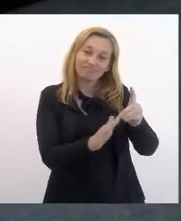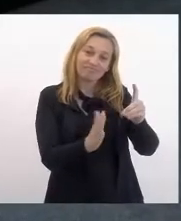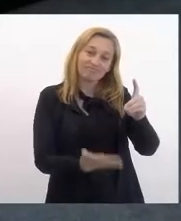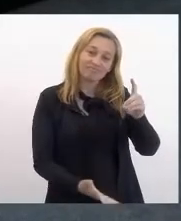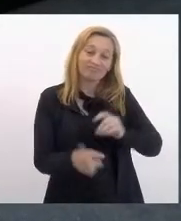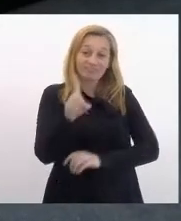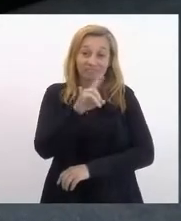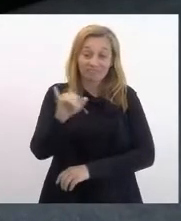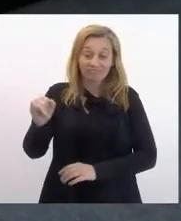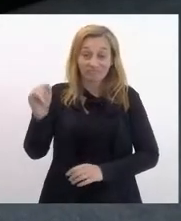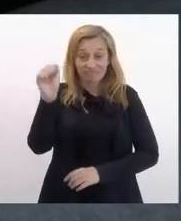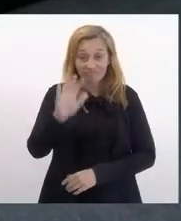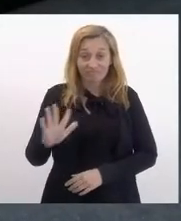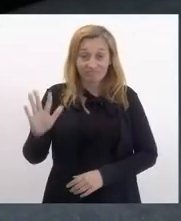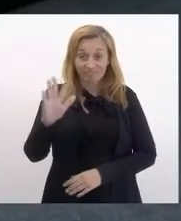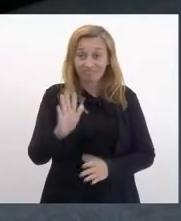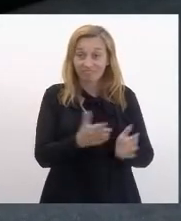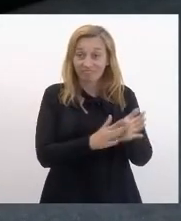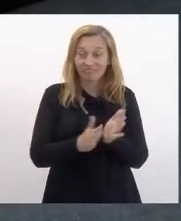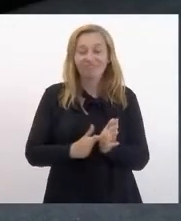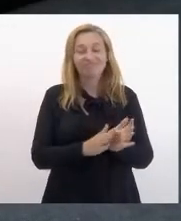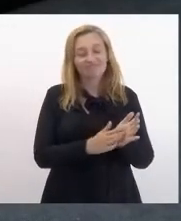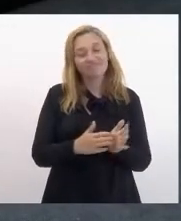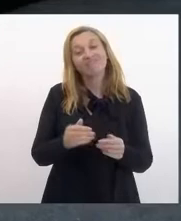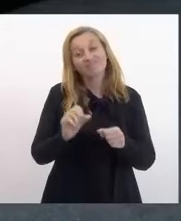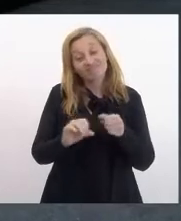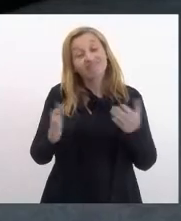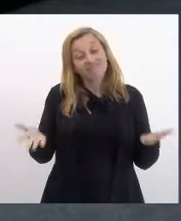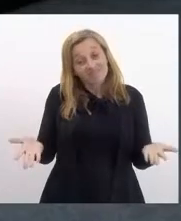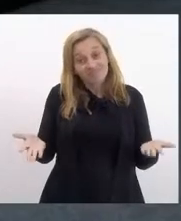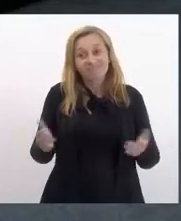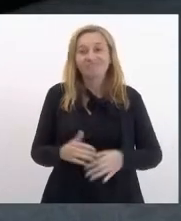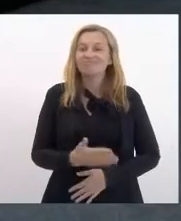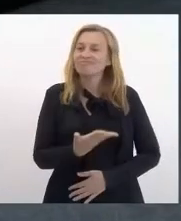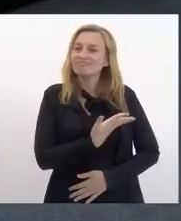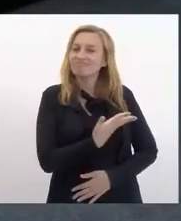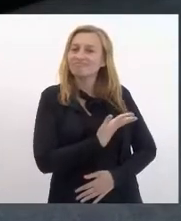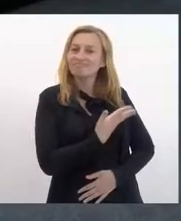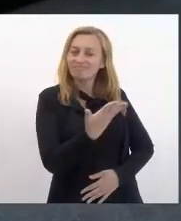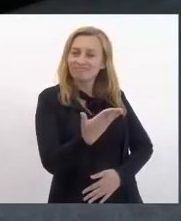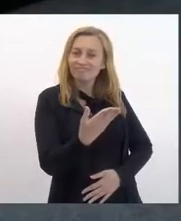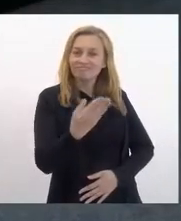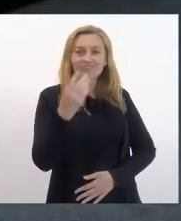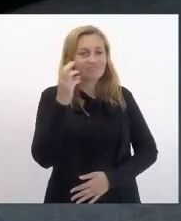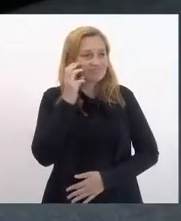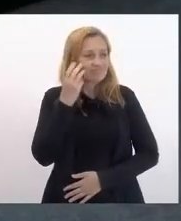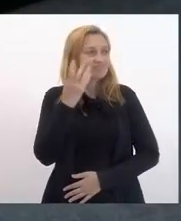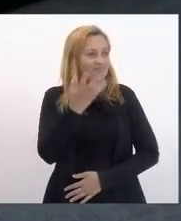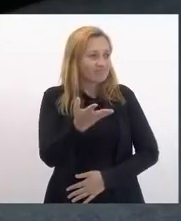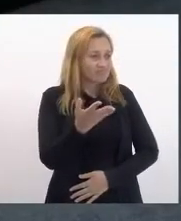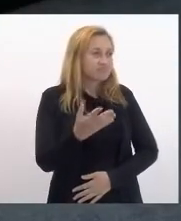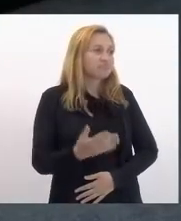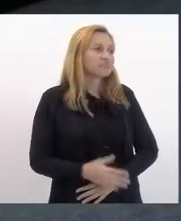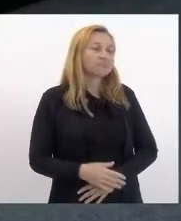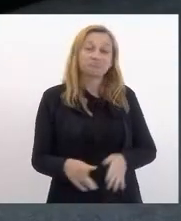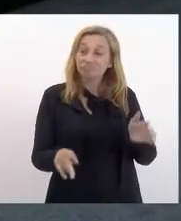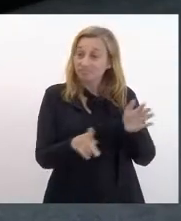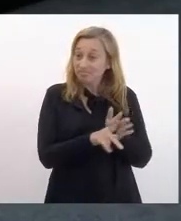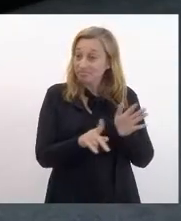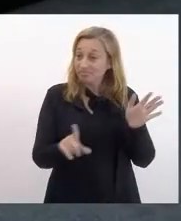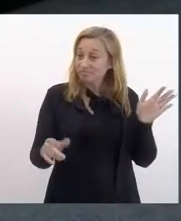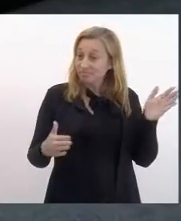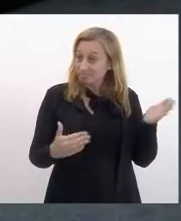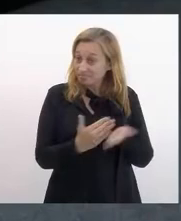Dia Nacional do Samba foram feitas. E o companheiro Valdec, né, que teve a sua lei